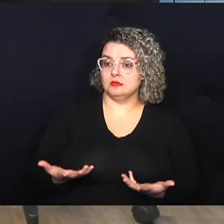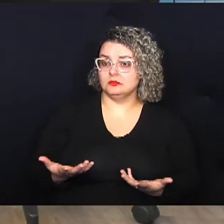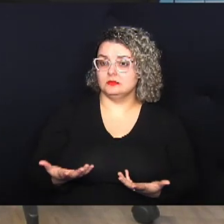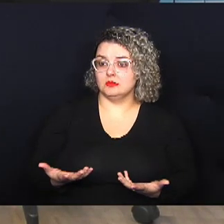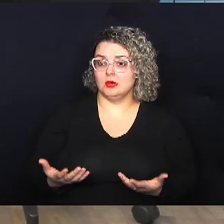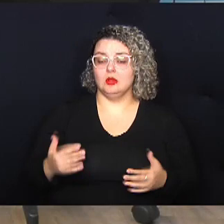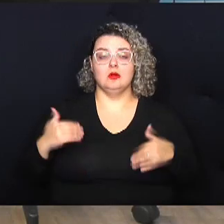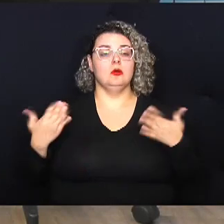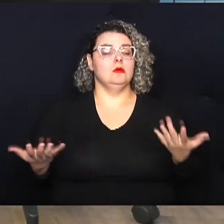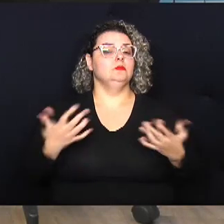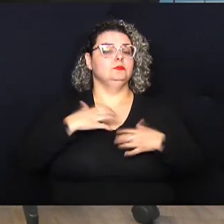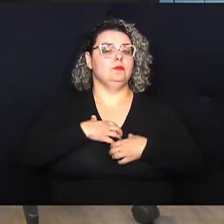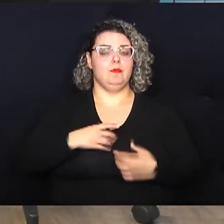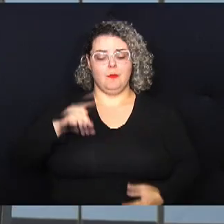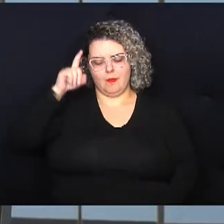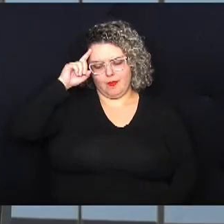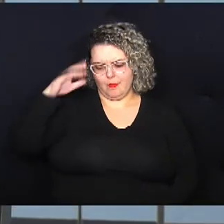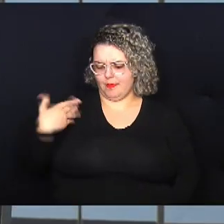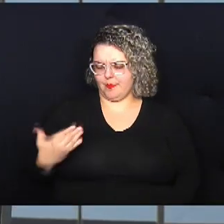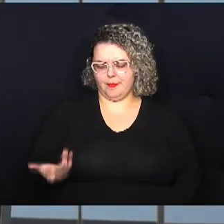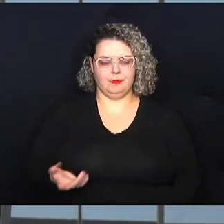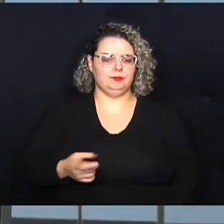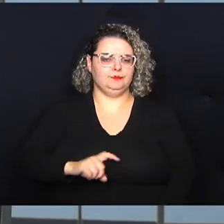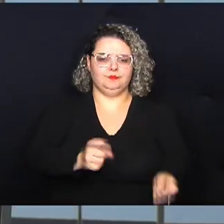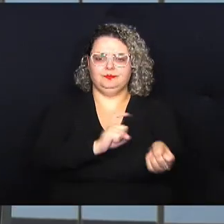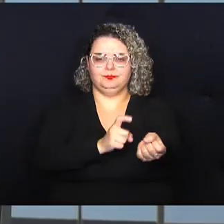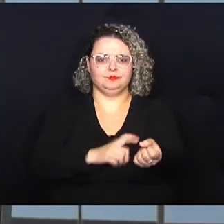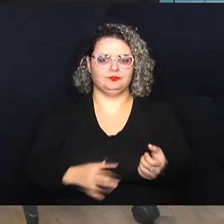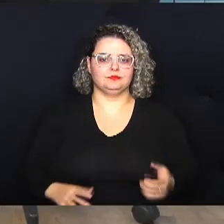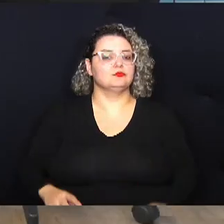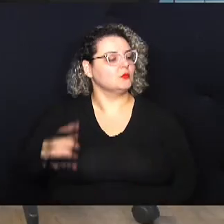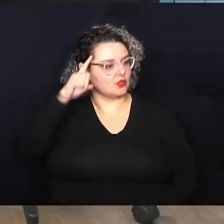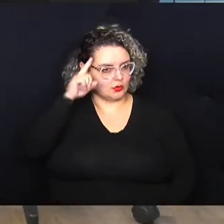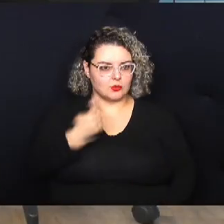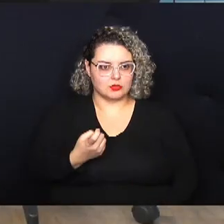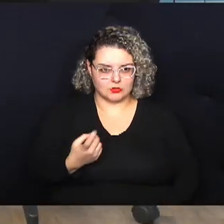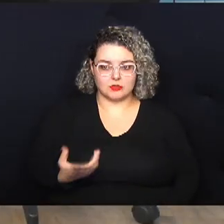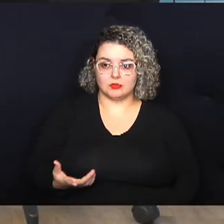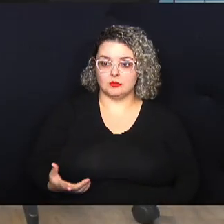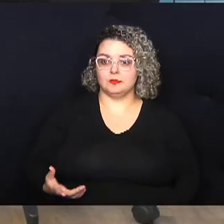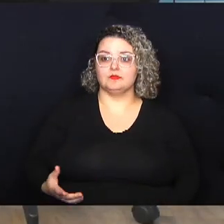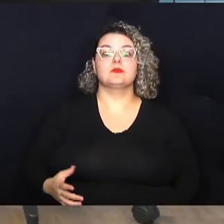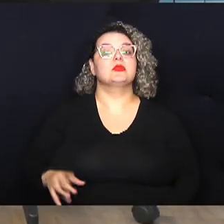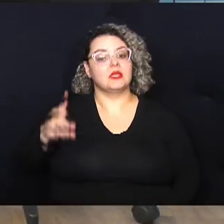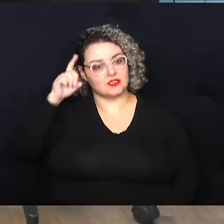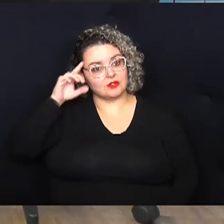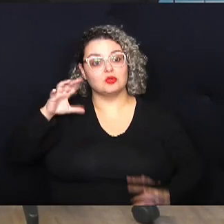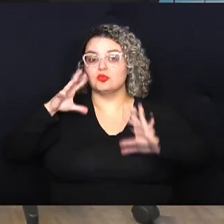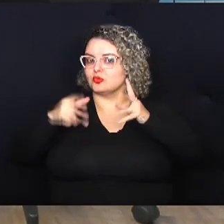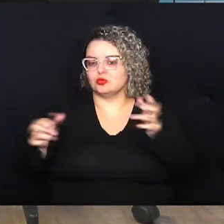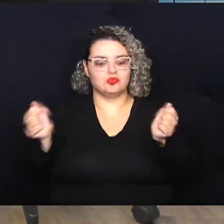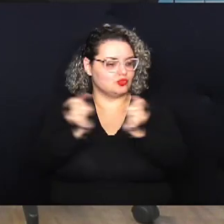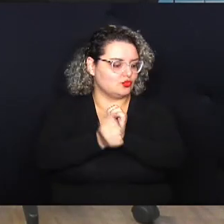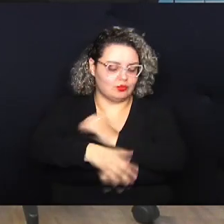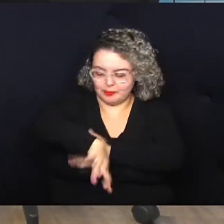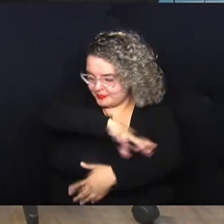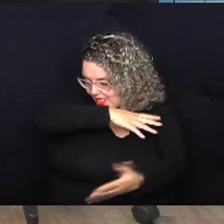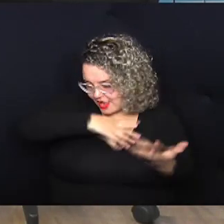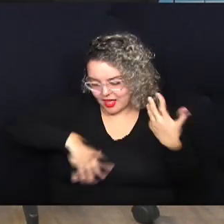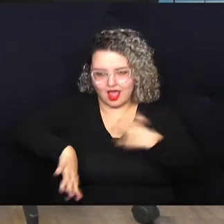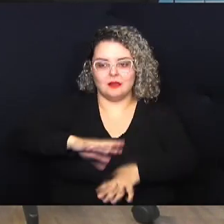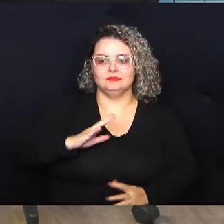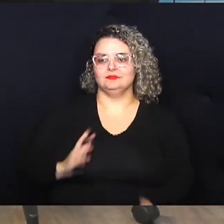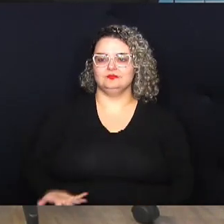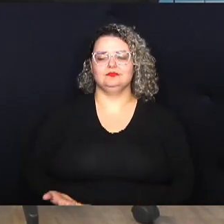ter todos os dias? Raiva... Todas elas vêm um dia só, né? Bem, tem dia que vem Tudo de uma todas, vez, né? Tudo de uma vez, né? Tem dia que vem todas, Sim, aparecem